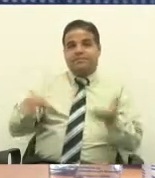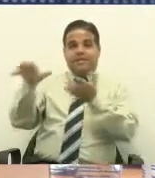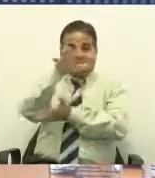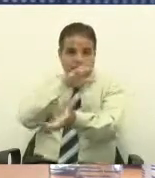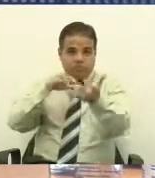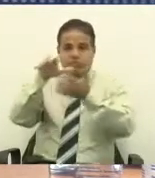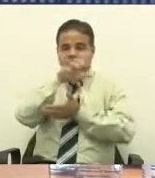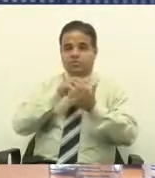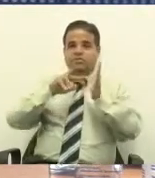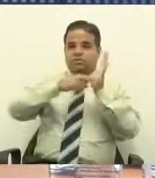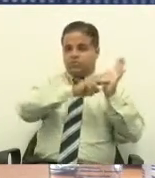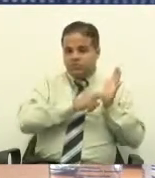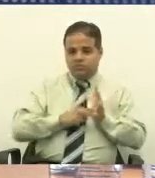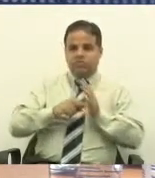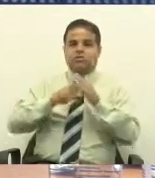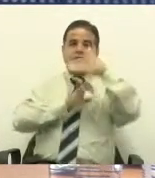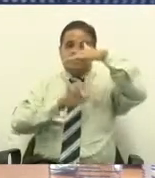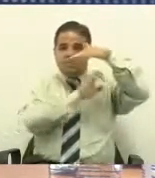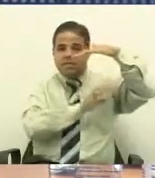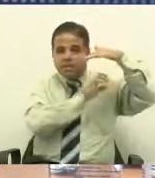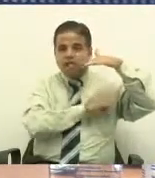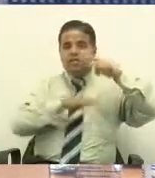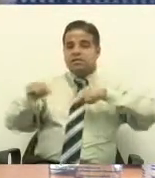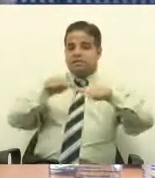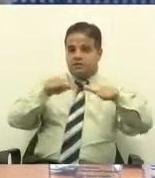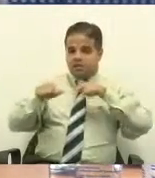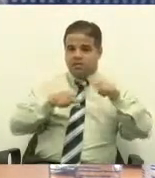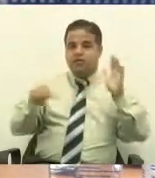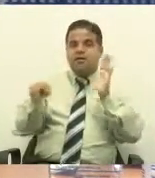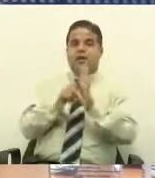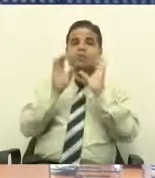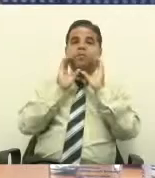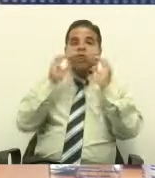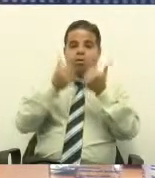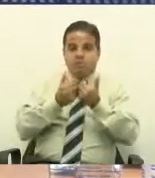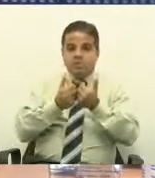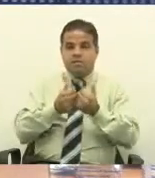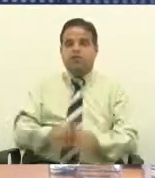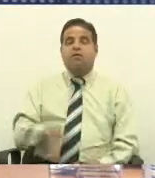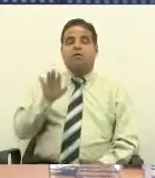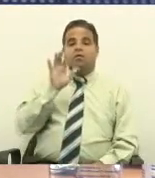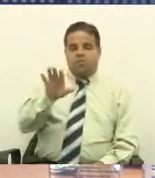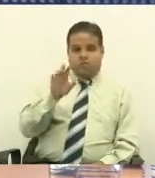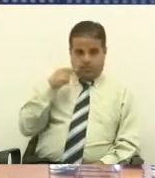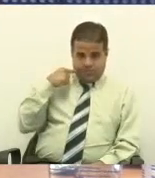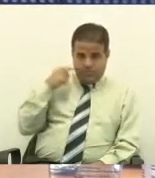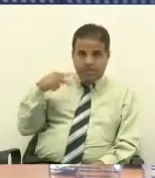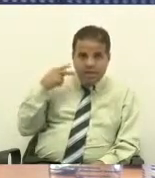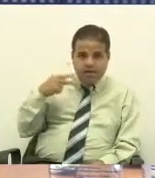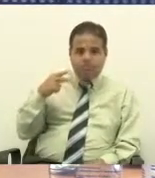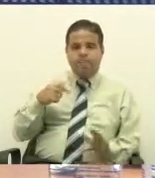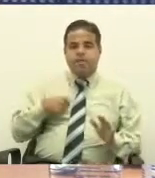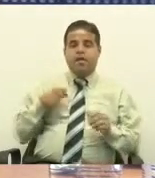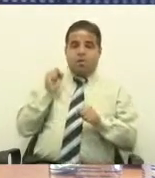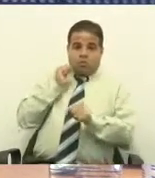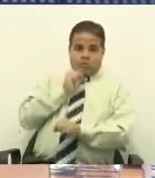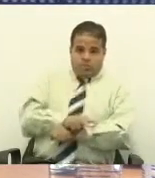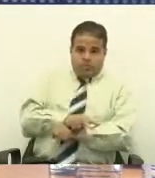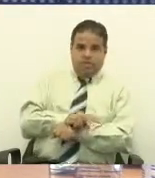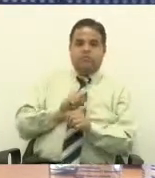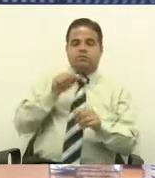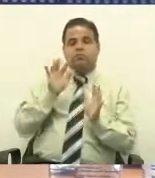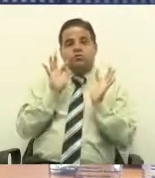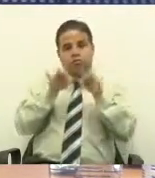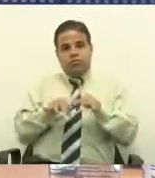também sindical, quanto às empresas, quanto ao emprego e quanto à própria comissão. Vereador, assim que eu assumi a gestão